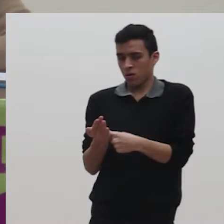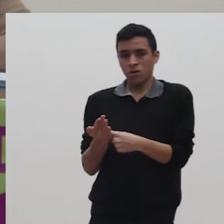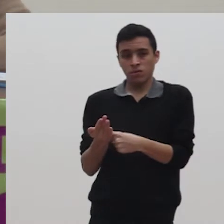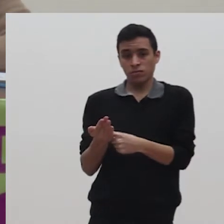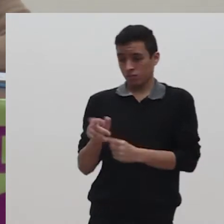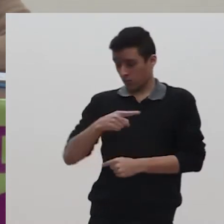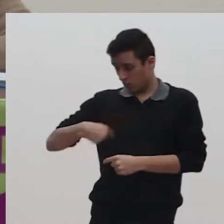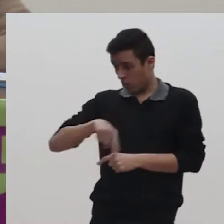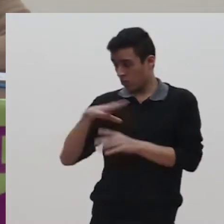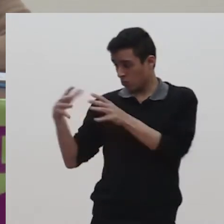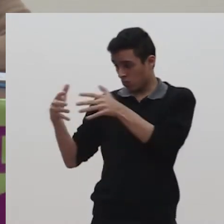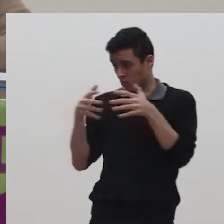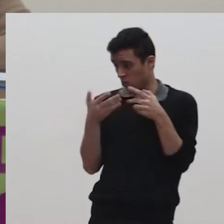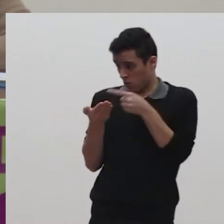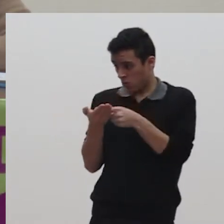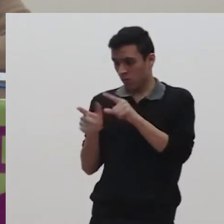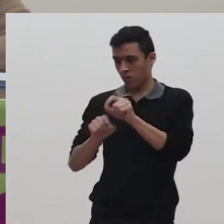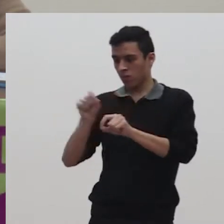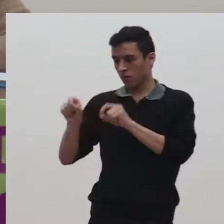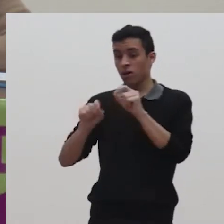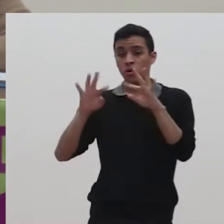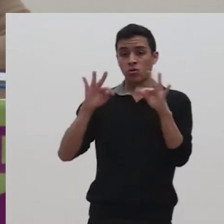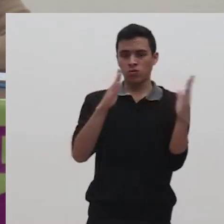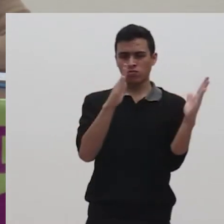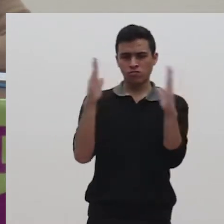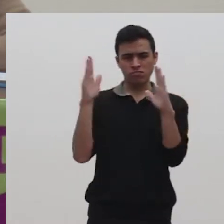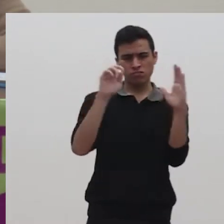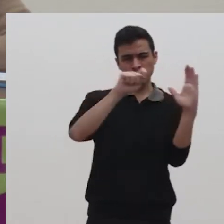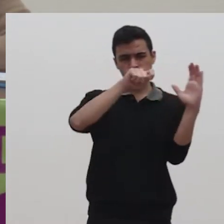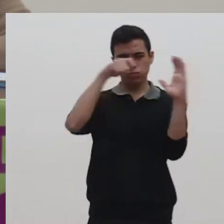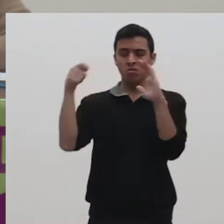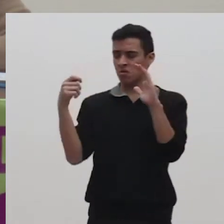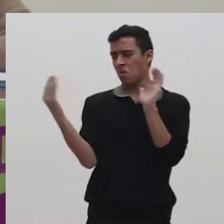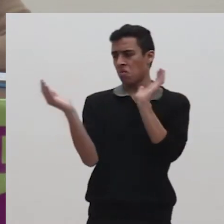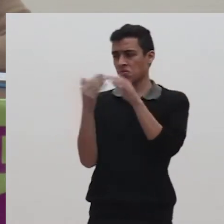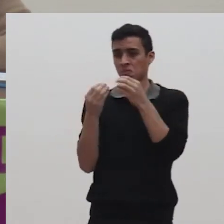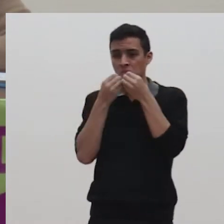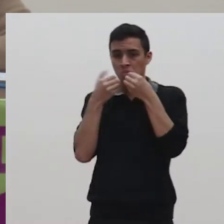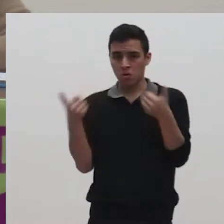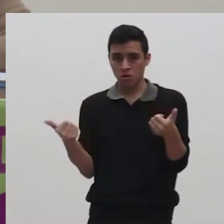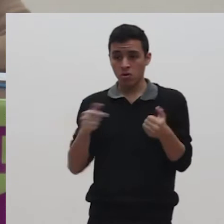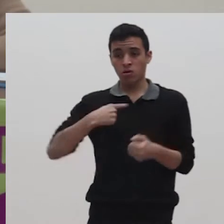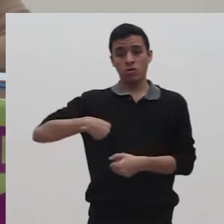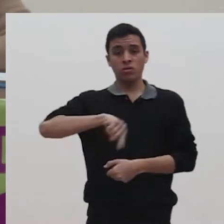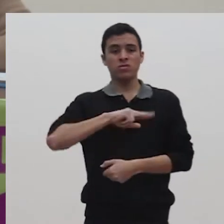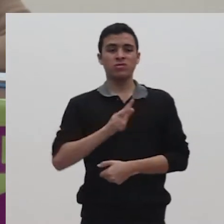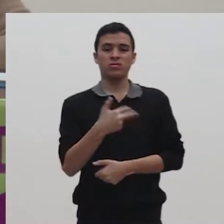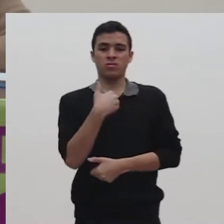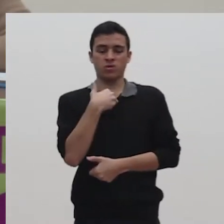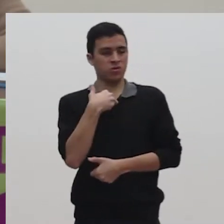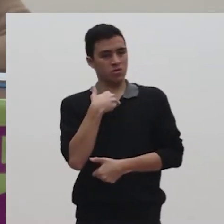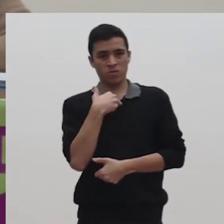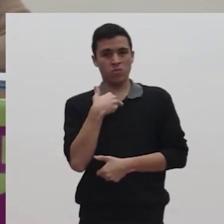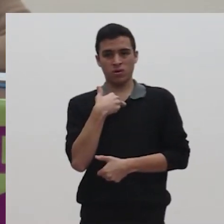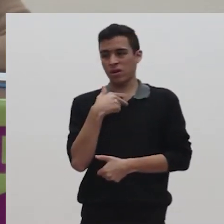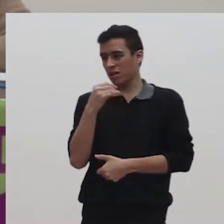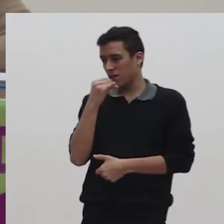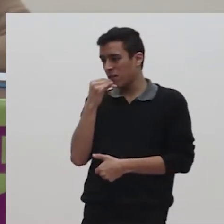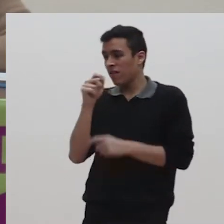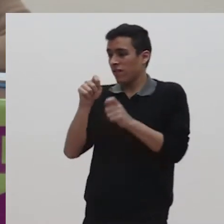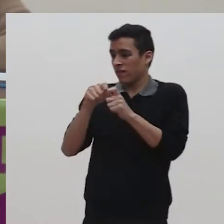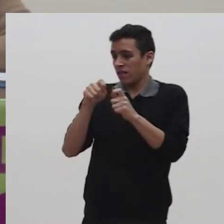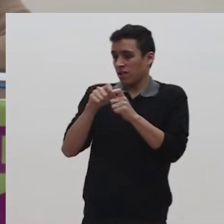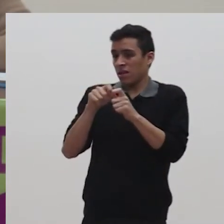entre nós o seguinte: já que tudo está sendo gravado, e isso é bom, e nós concordamos que está sendo bom, uma coisa que nós não podemos fazer, já que tudo está sendo gravado,